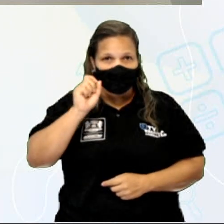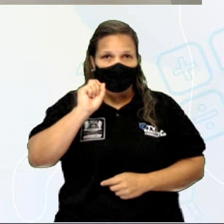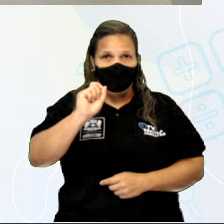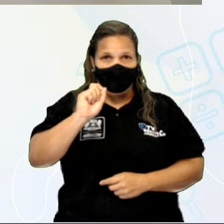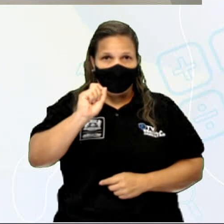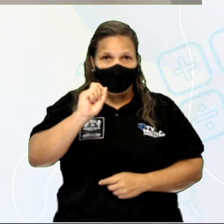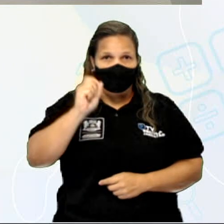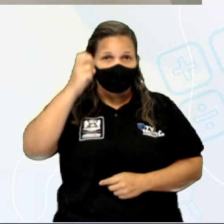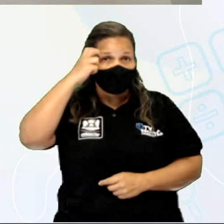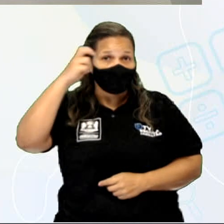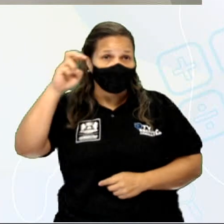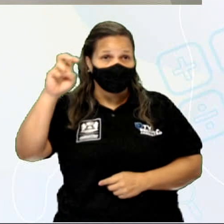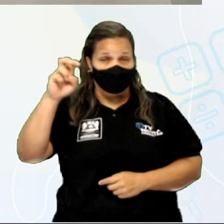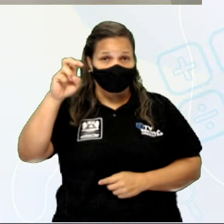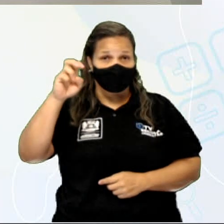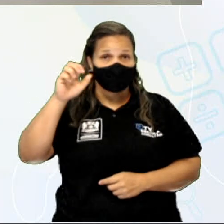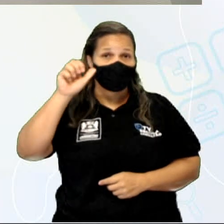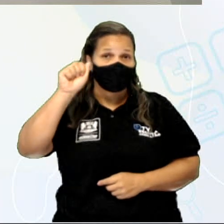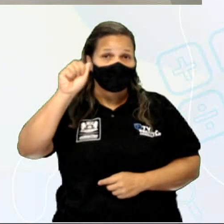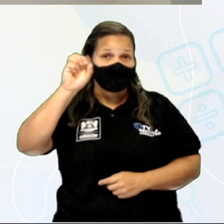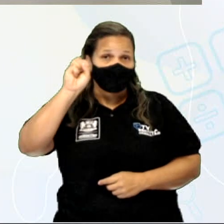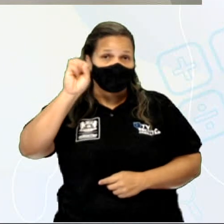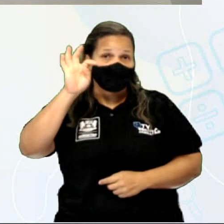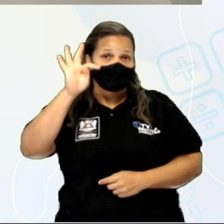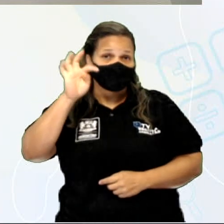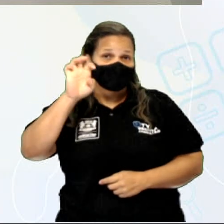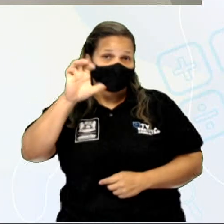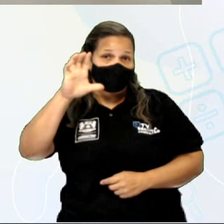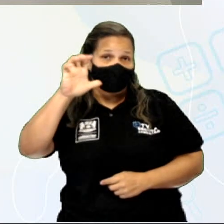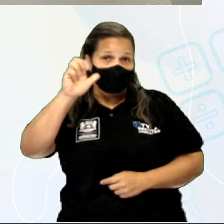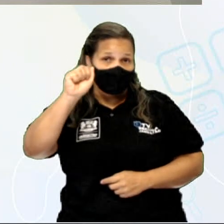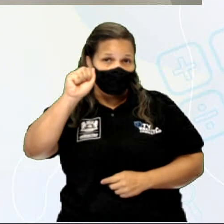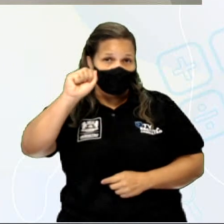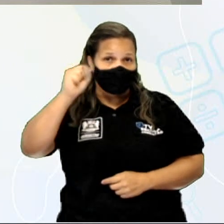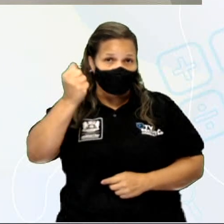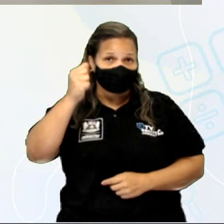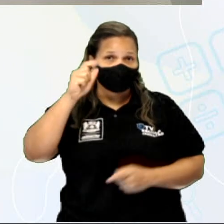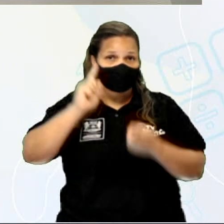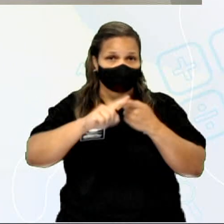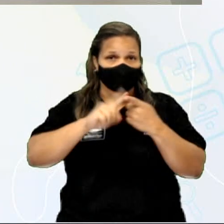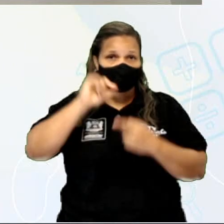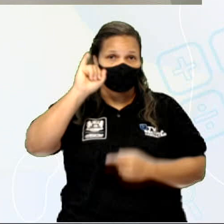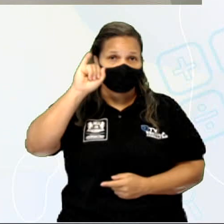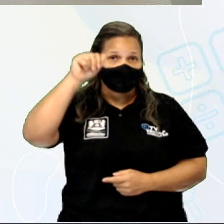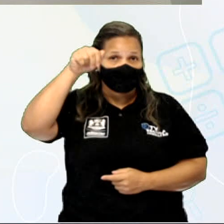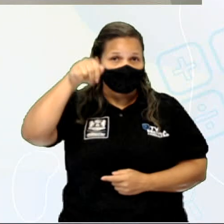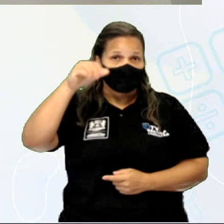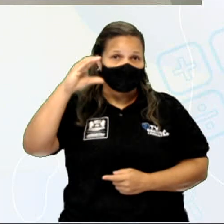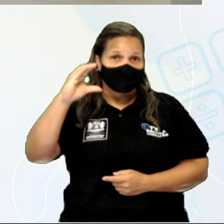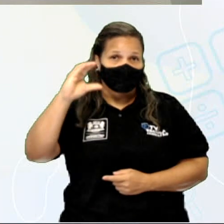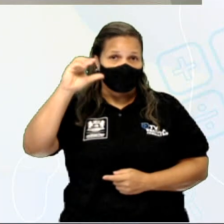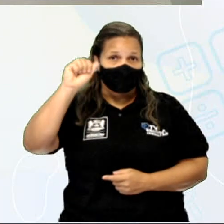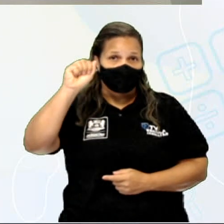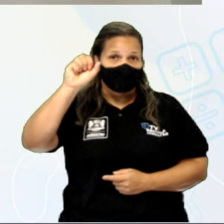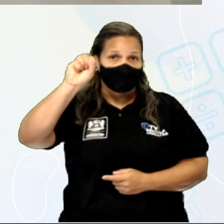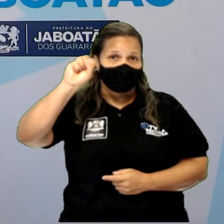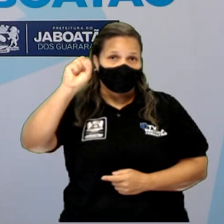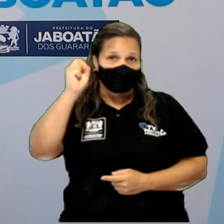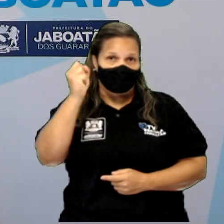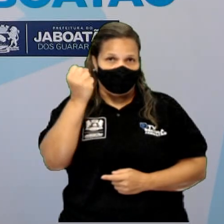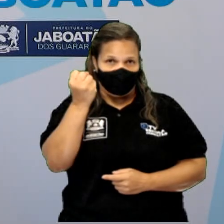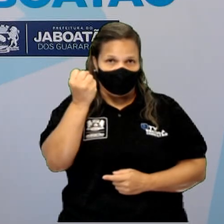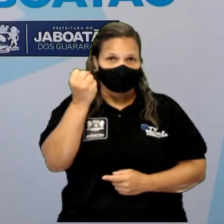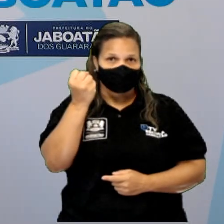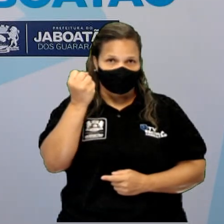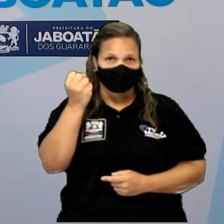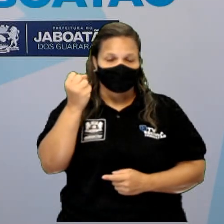esplendor dos seus domínios acendeu o alerta, a luzinha amarela dos espanhóis. A luzinha amarela do